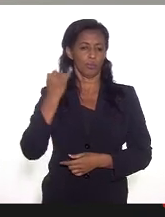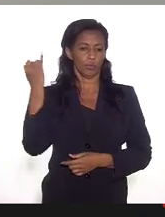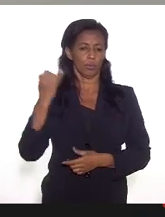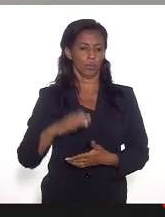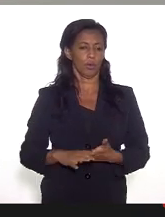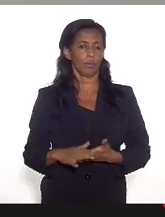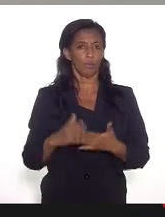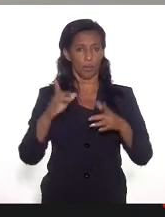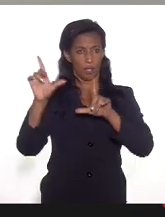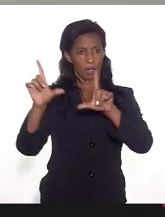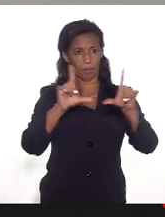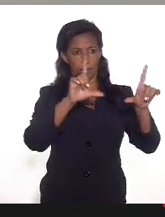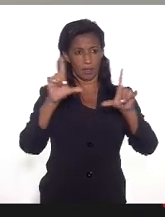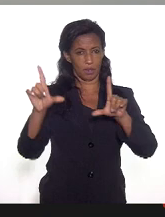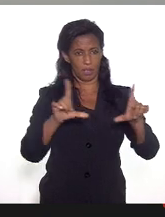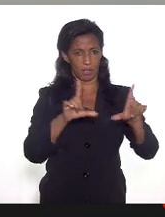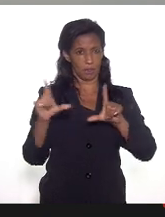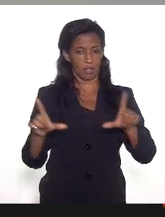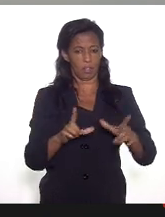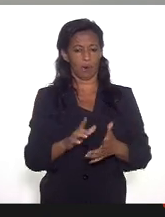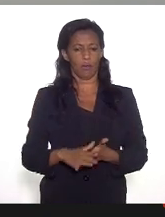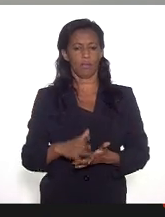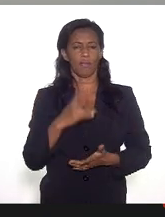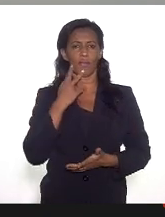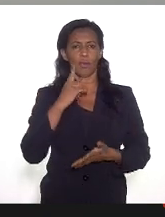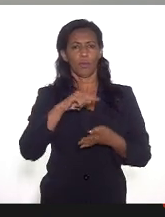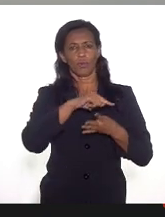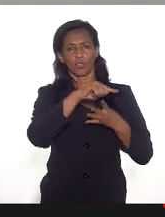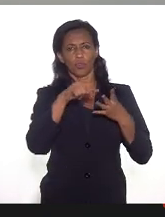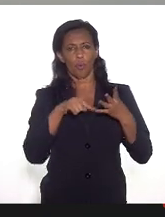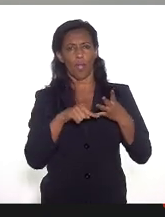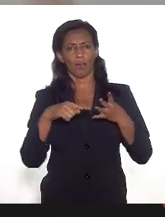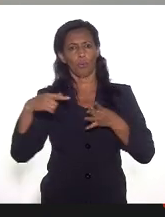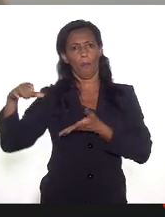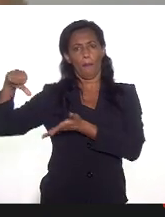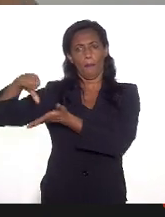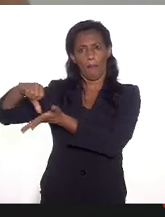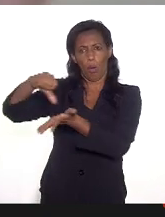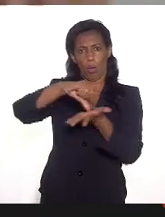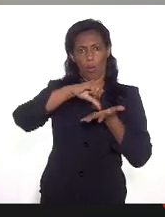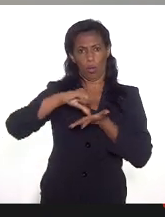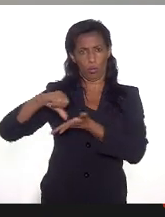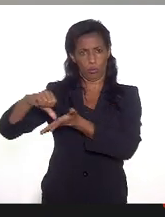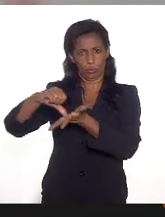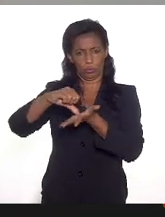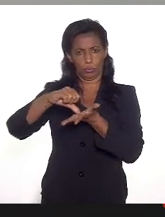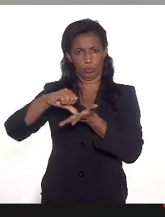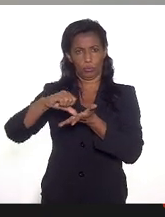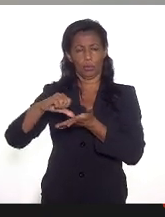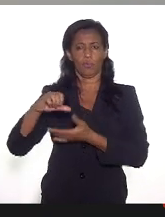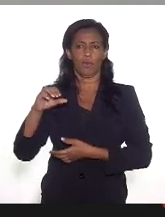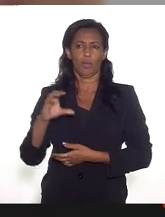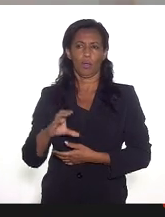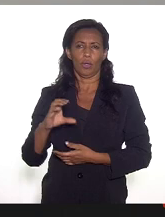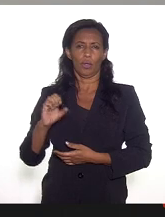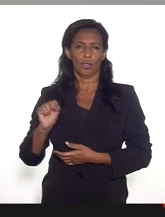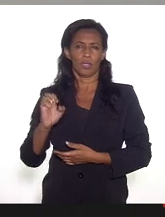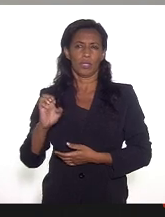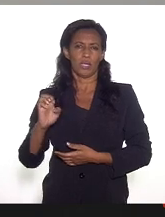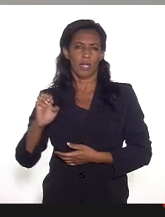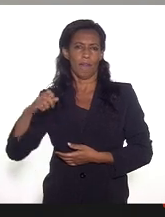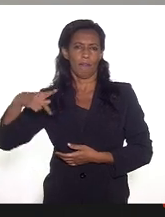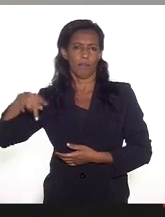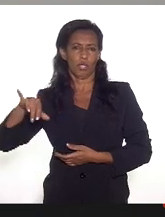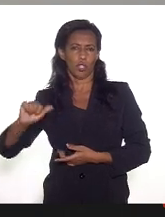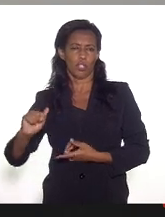na apresentação, o Almirante Edésio falou de quatro polos, né? O polo da Baía de Sepetiba, o polo da Baía de